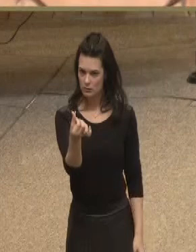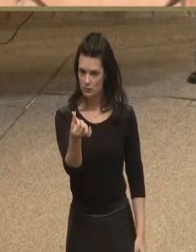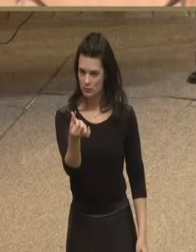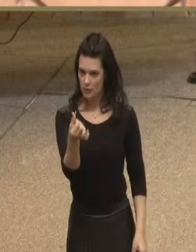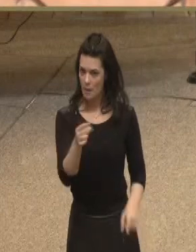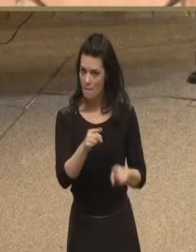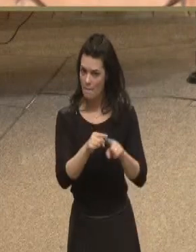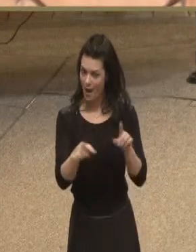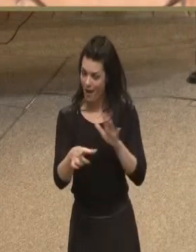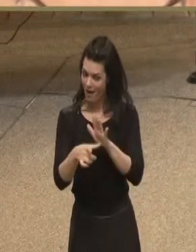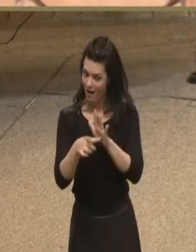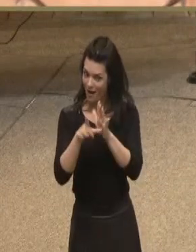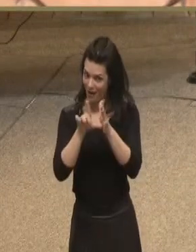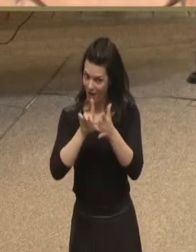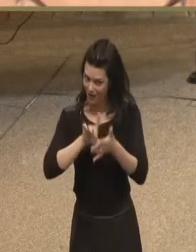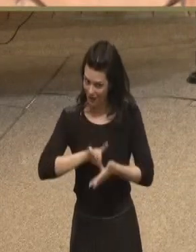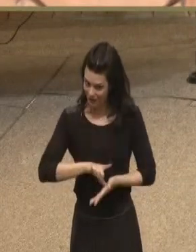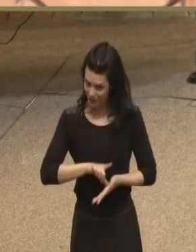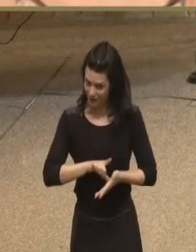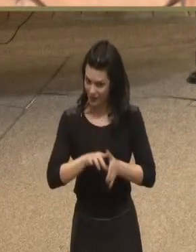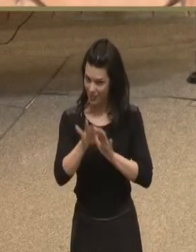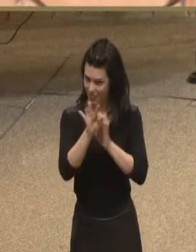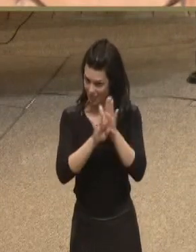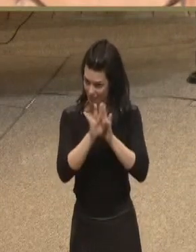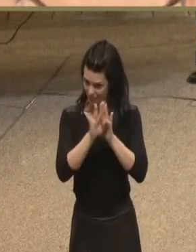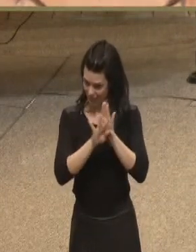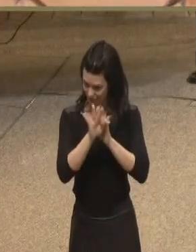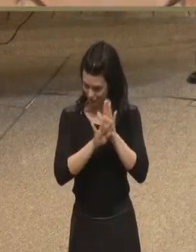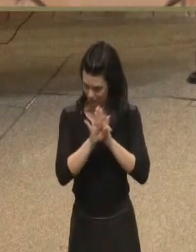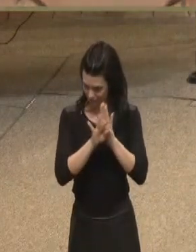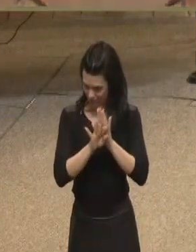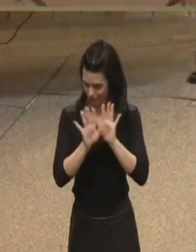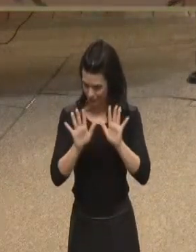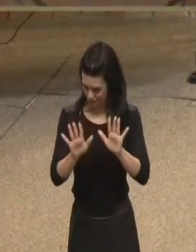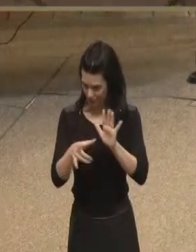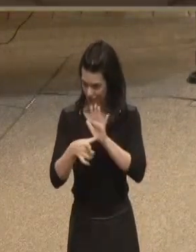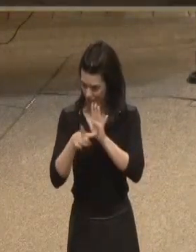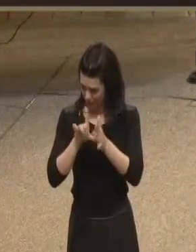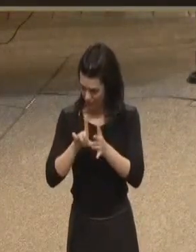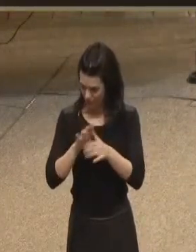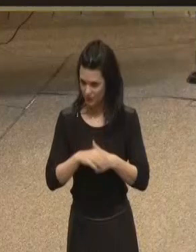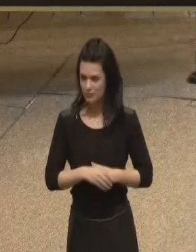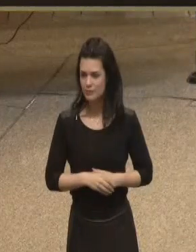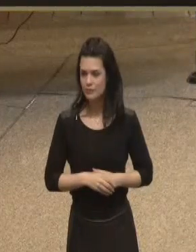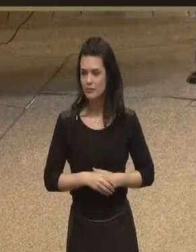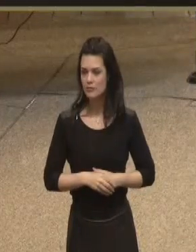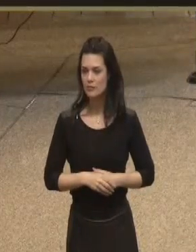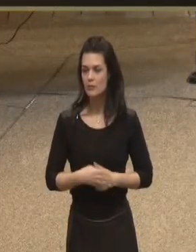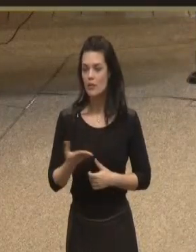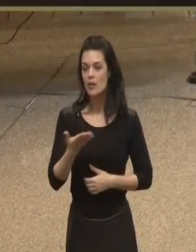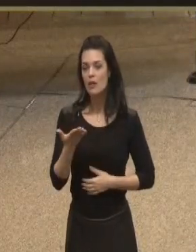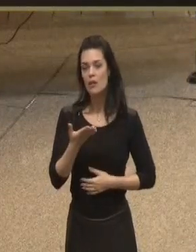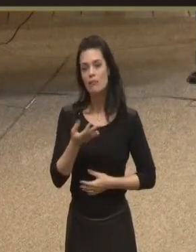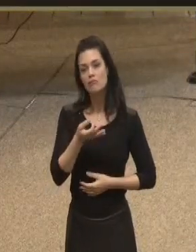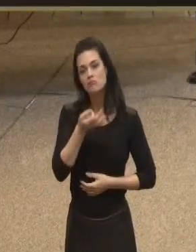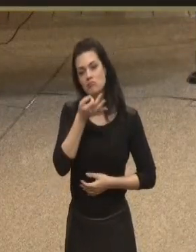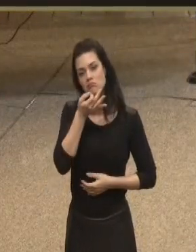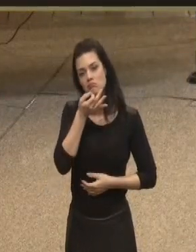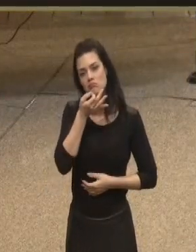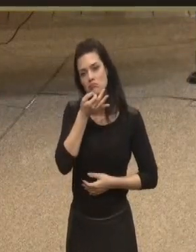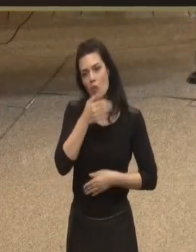mas antes de tratarmos do texto de Mateus 16, eu gostaria de comentar com os irmãos um pouco